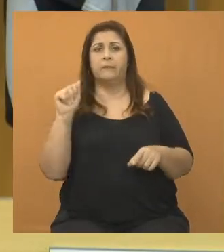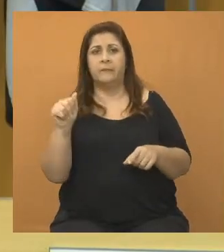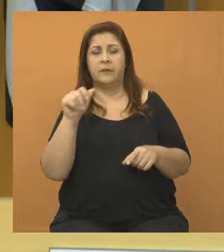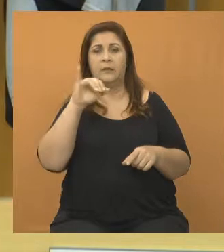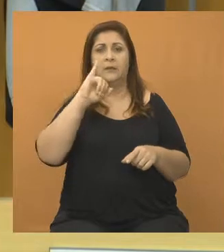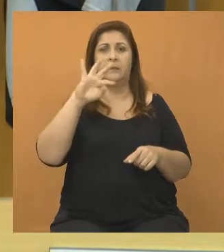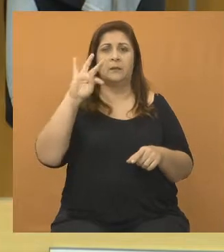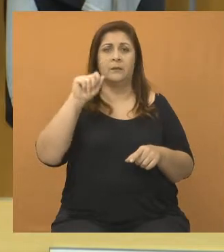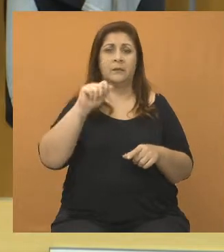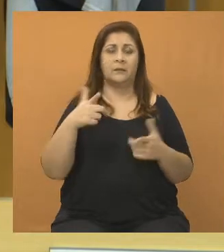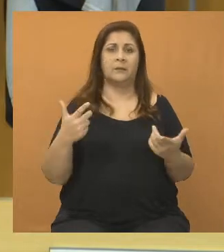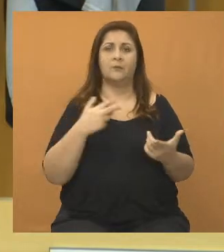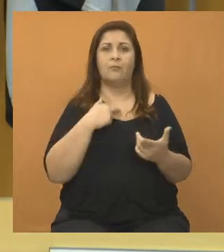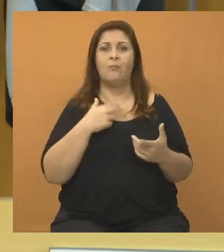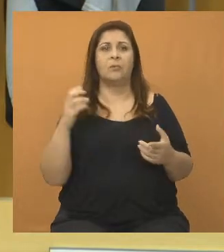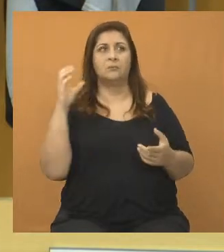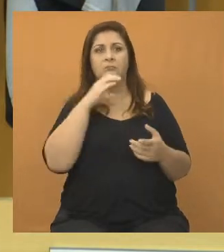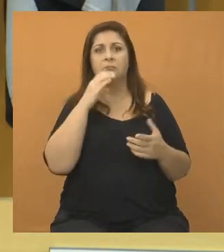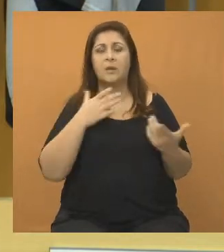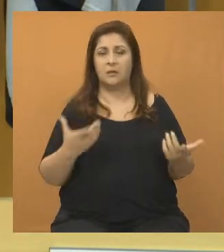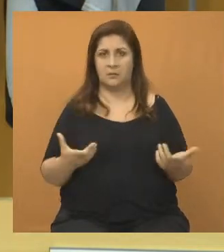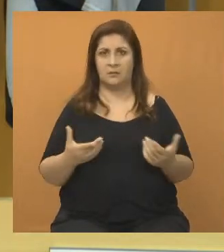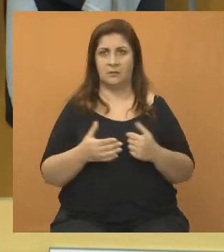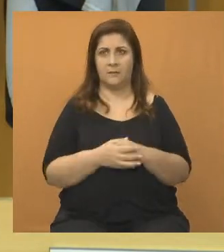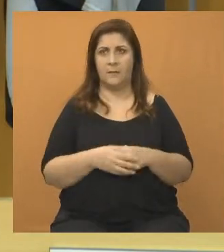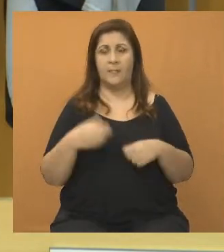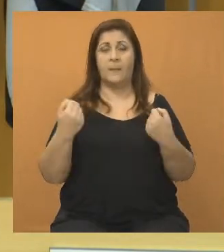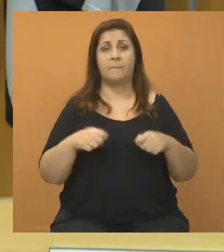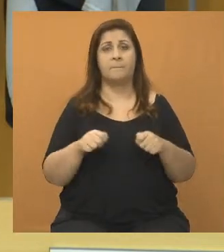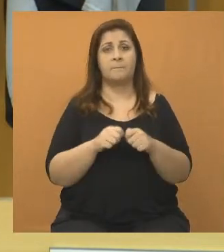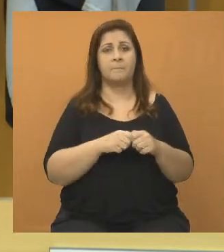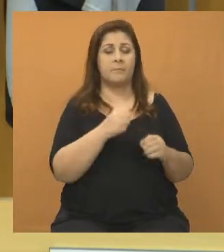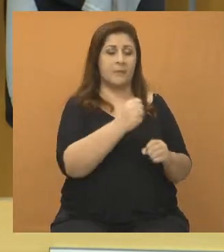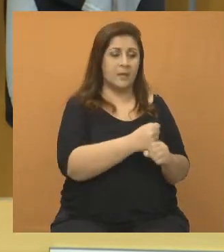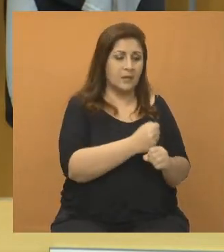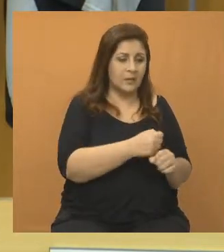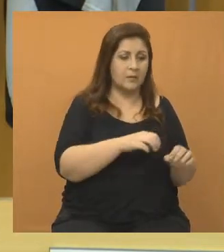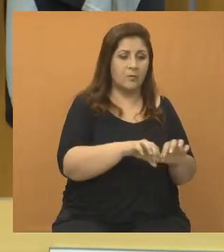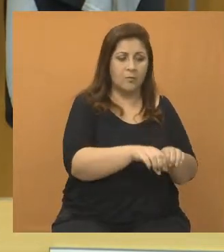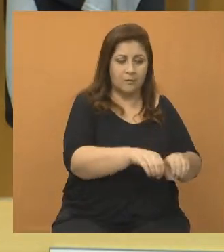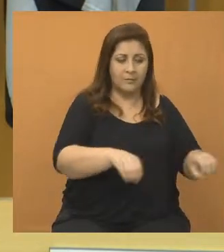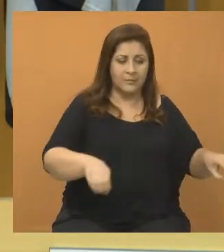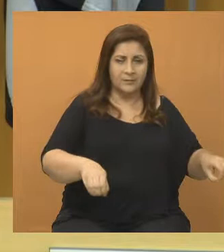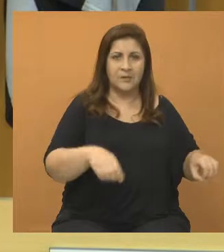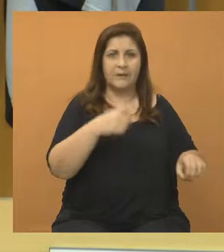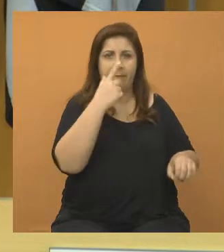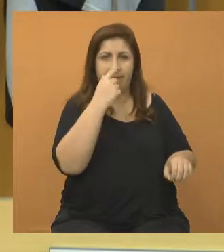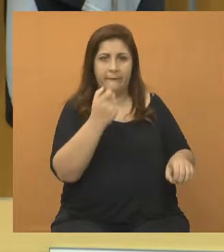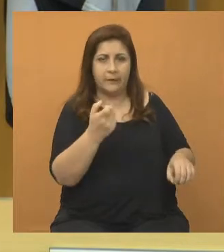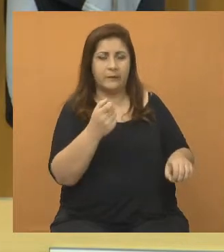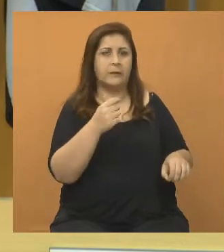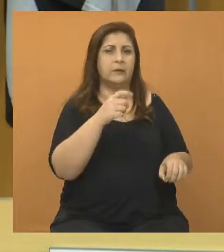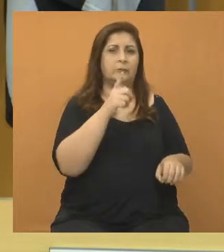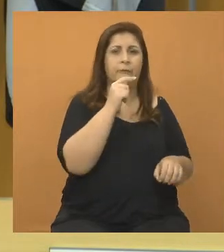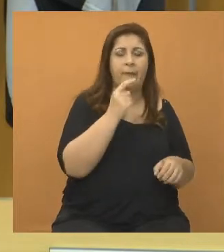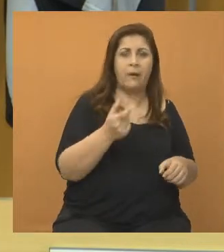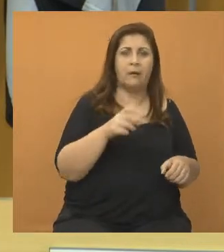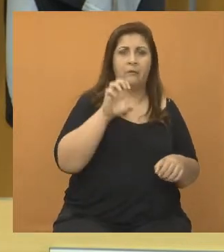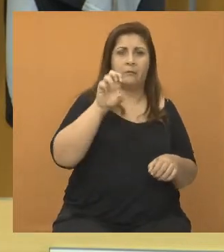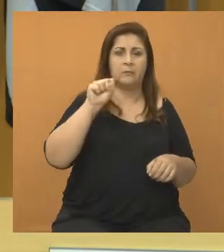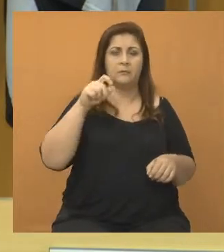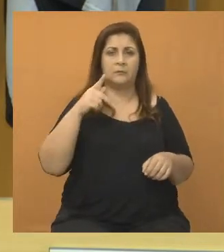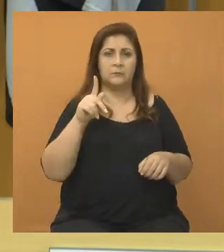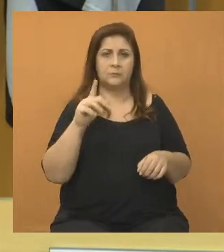tem como você entrar com a regularização sem que seja feitas as obras de saneamento, né? Então, como é